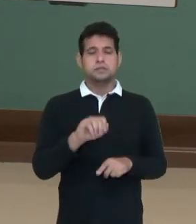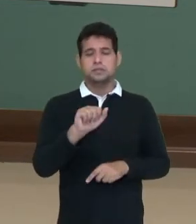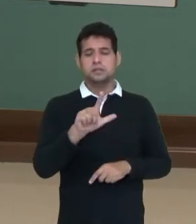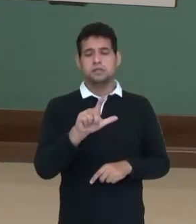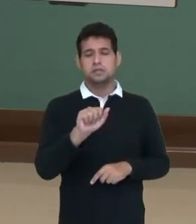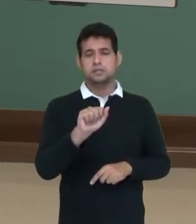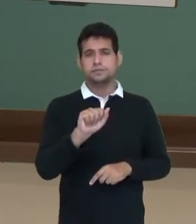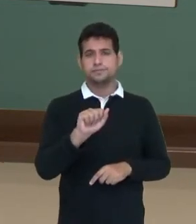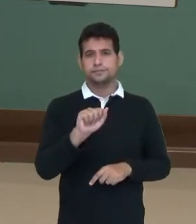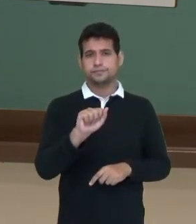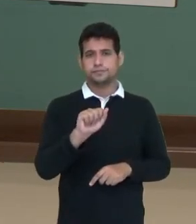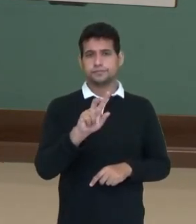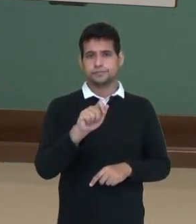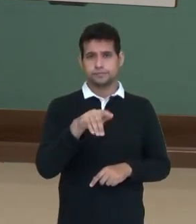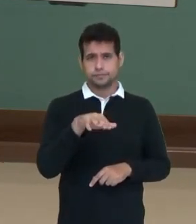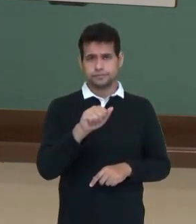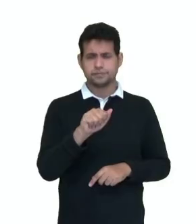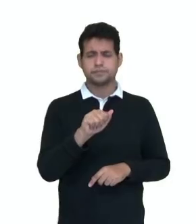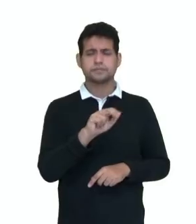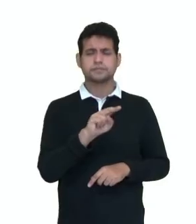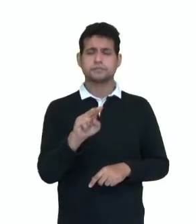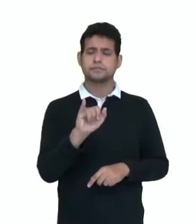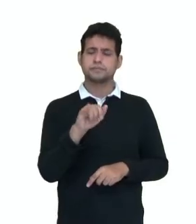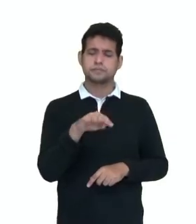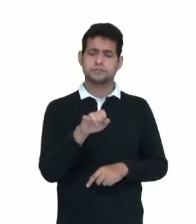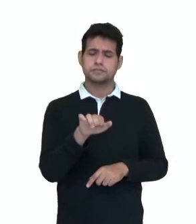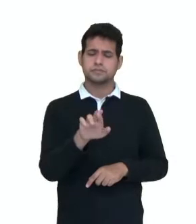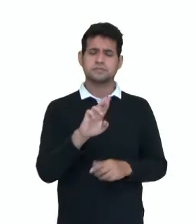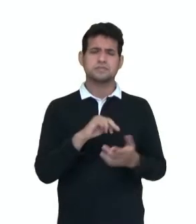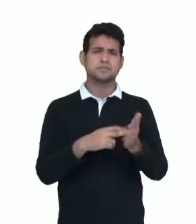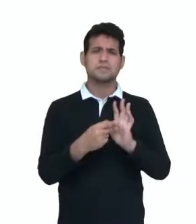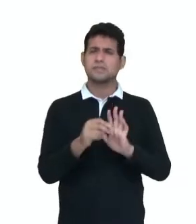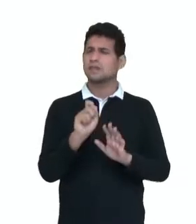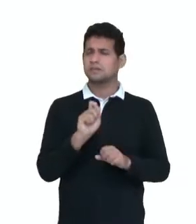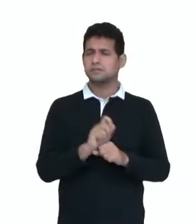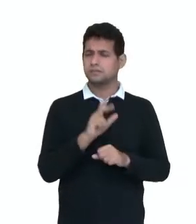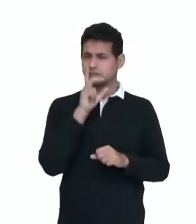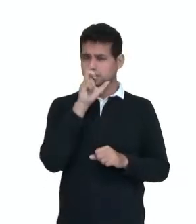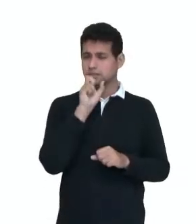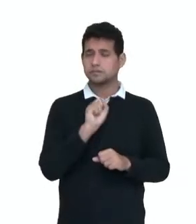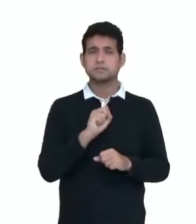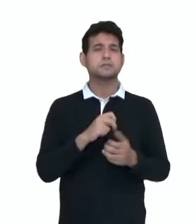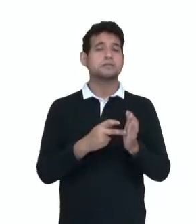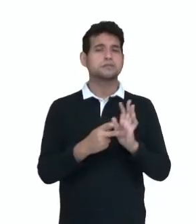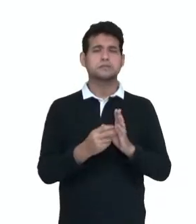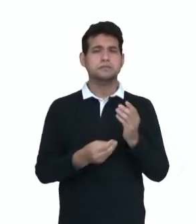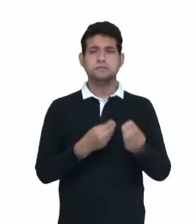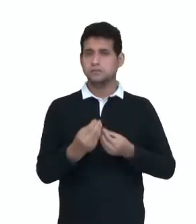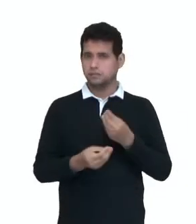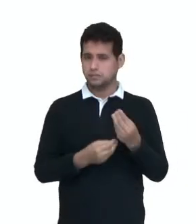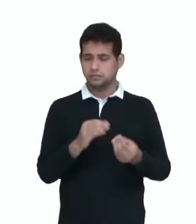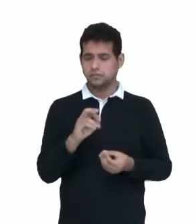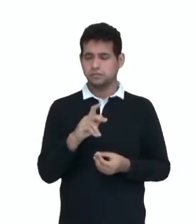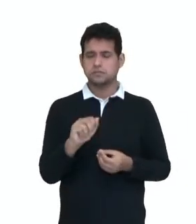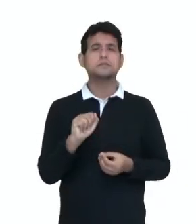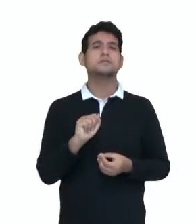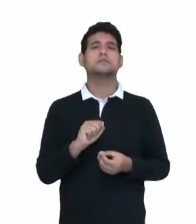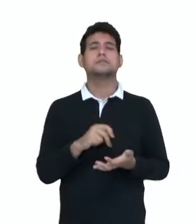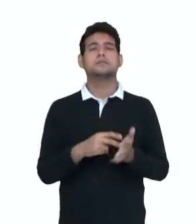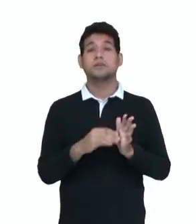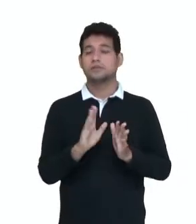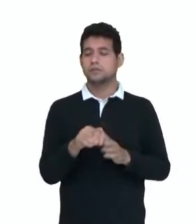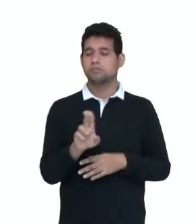alavanca interpotente. O que é essa alavanca? É quando uma força potente, tá? Uma força potente, ela